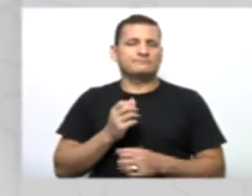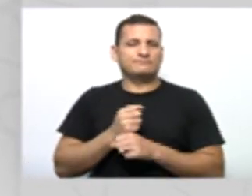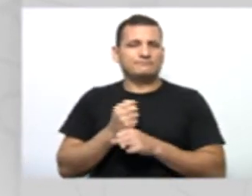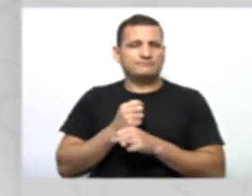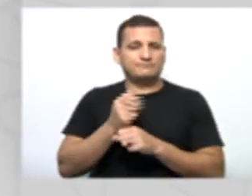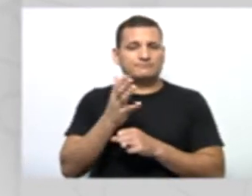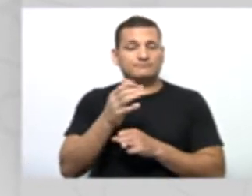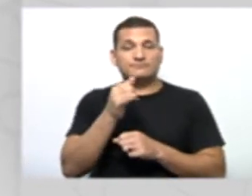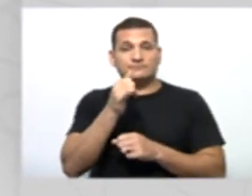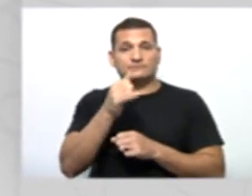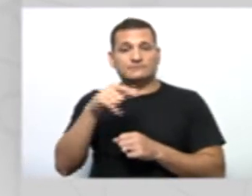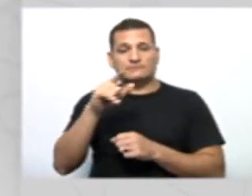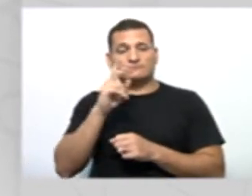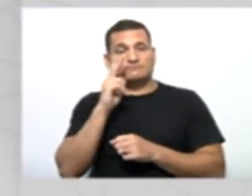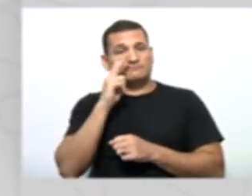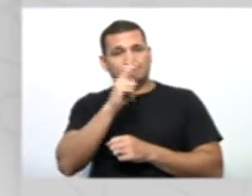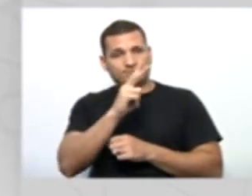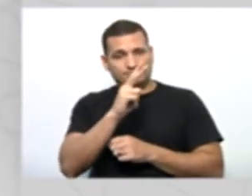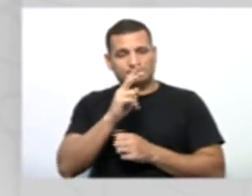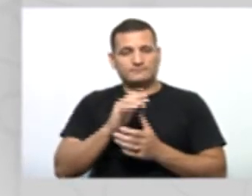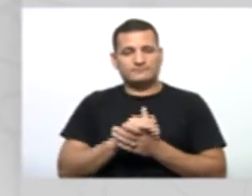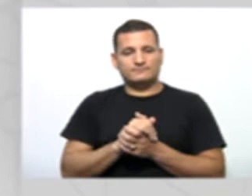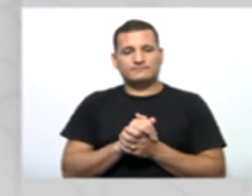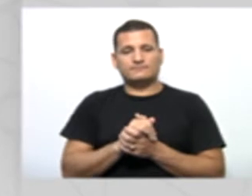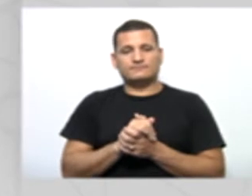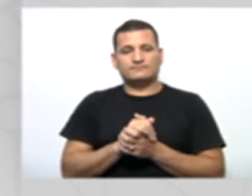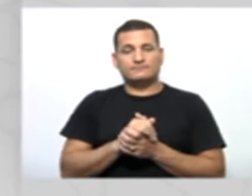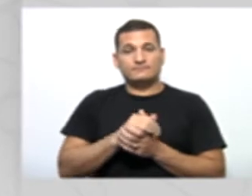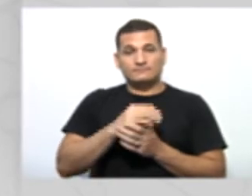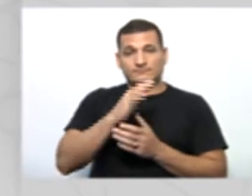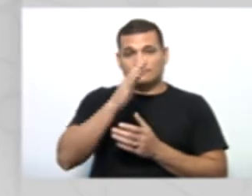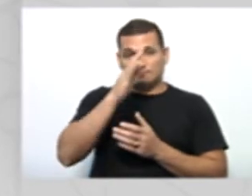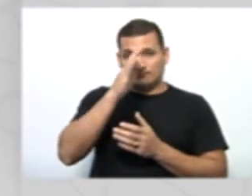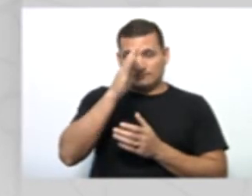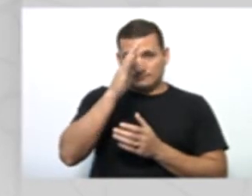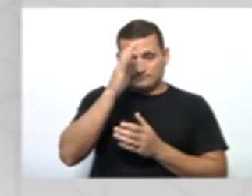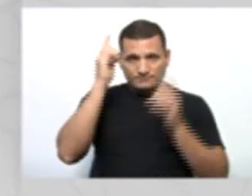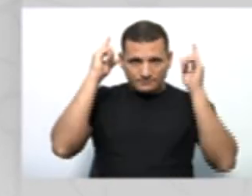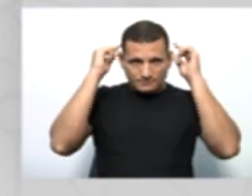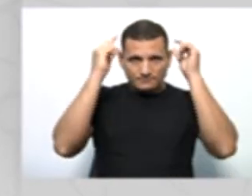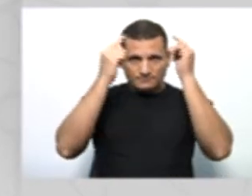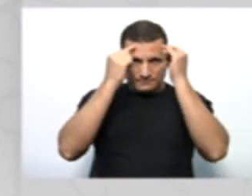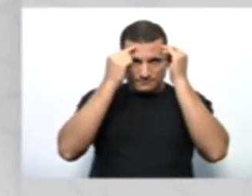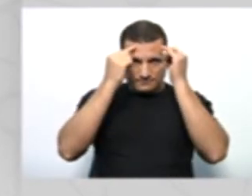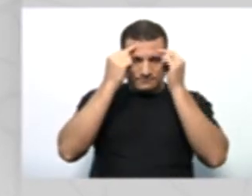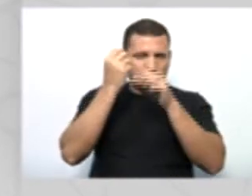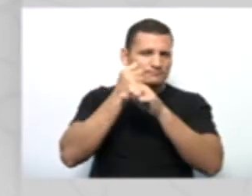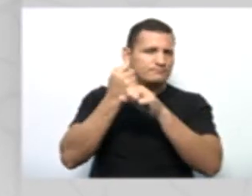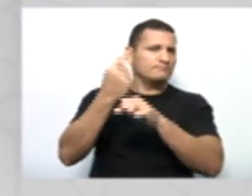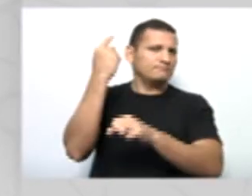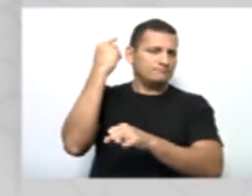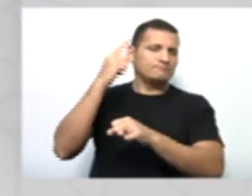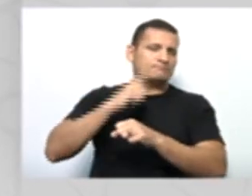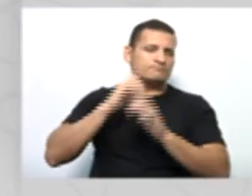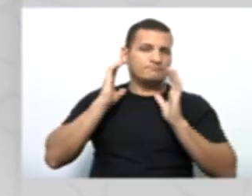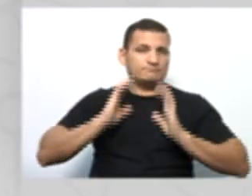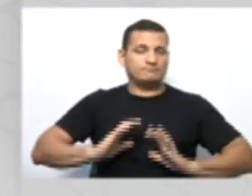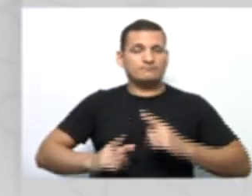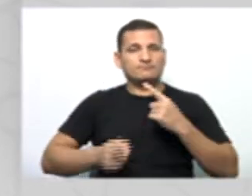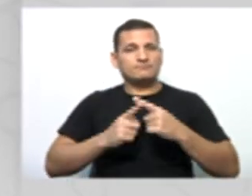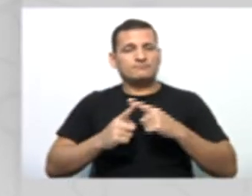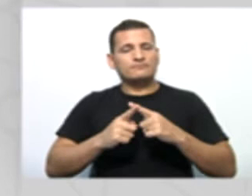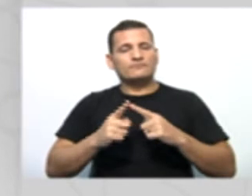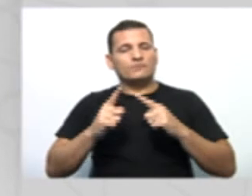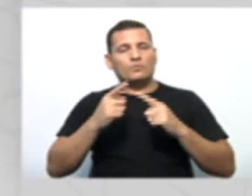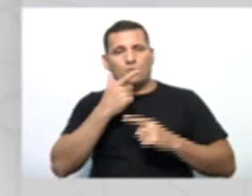acompanhar as imagens do nosso conteúdo, desde a Grécia Antiga nós temos essa noção de cidadania, porque o homem grego ele estava ligado